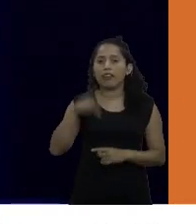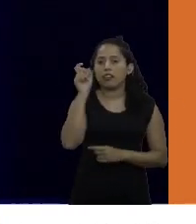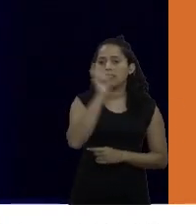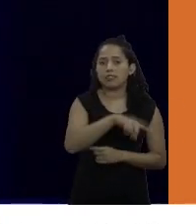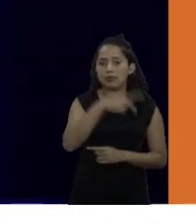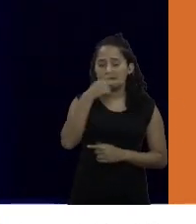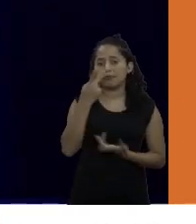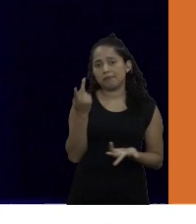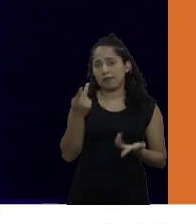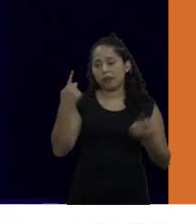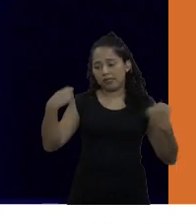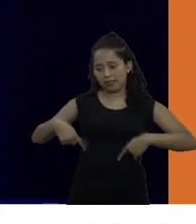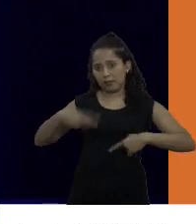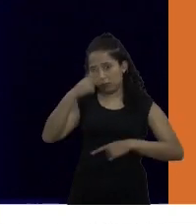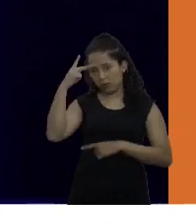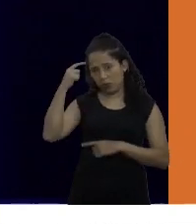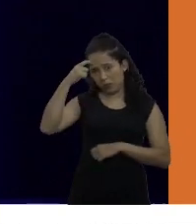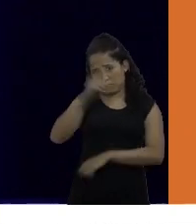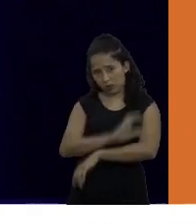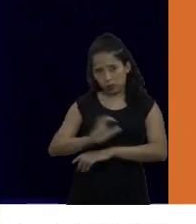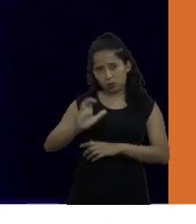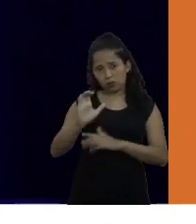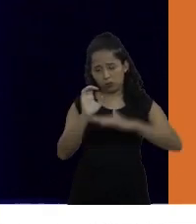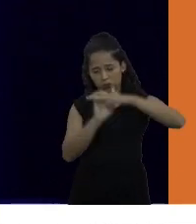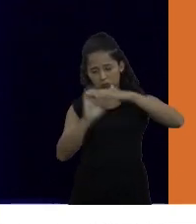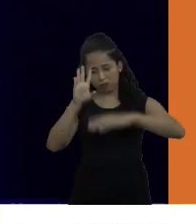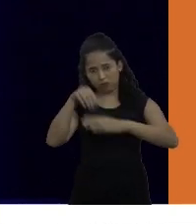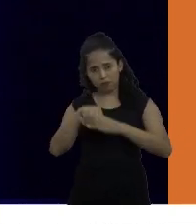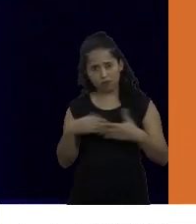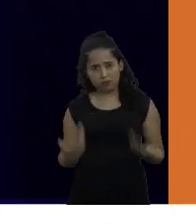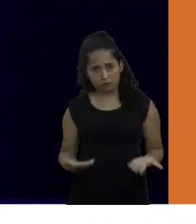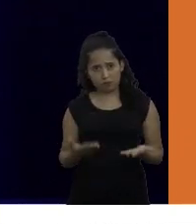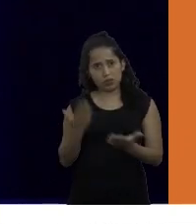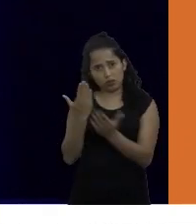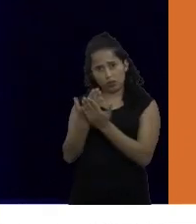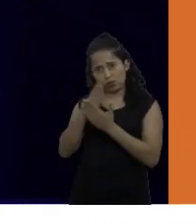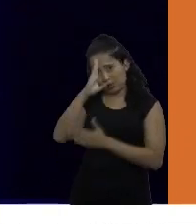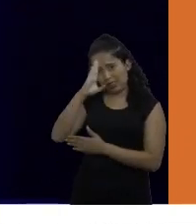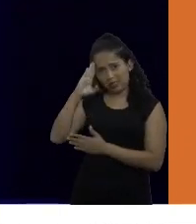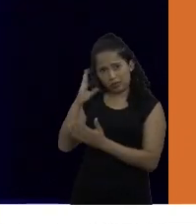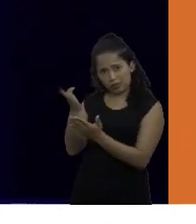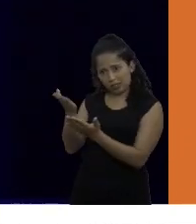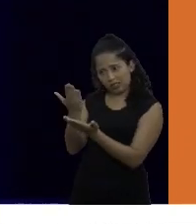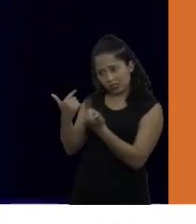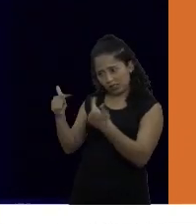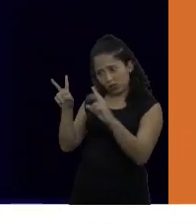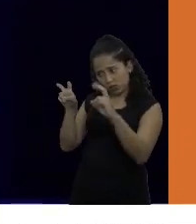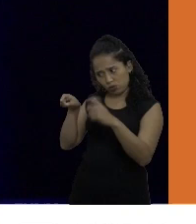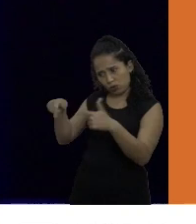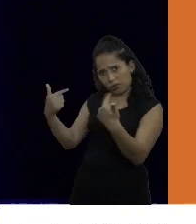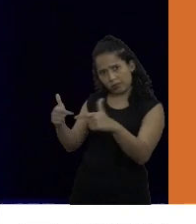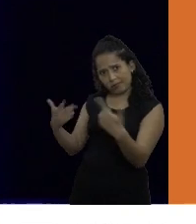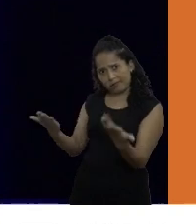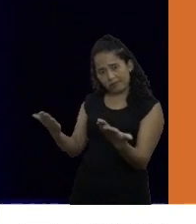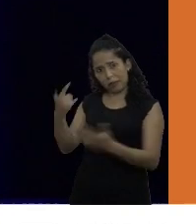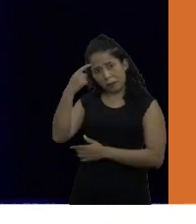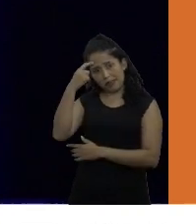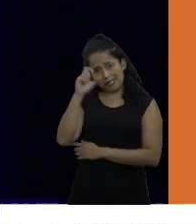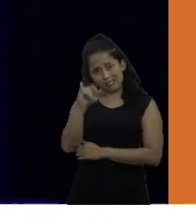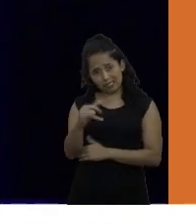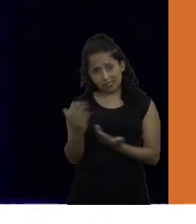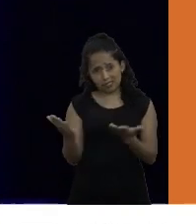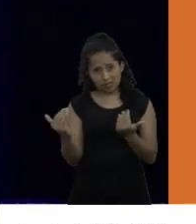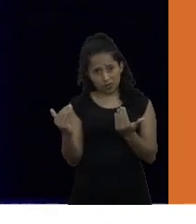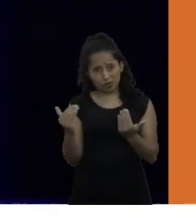pessoas que pensam cultura organizacional, das pessoas que estudam na academia ou trabalho, pensar que se o jovem